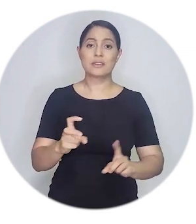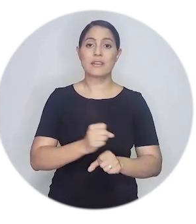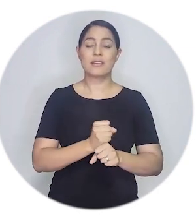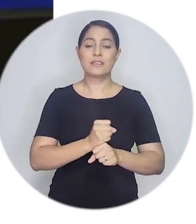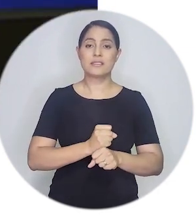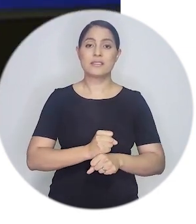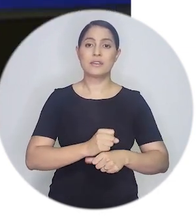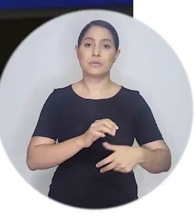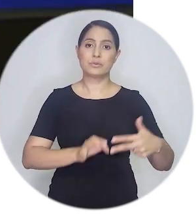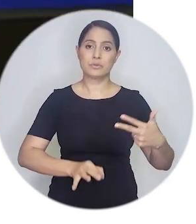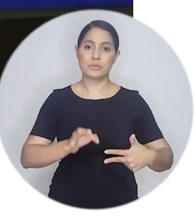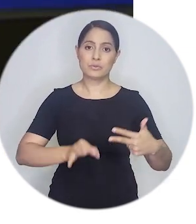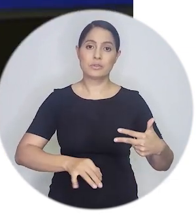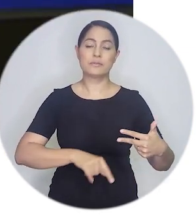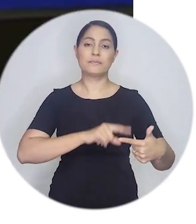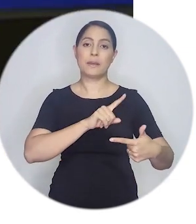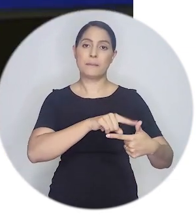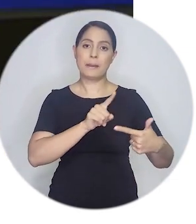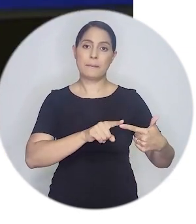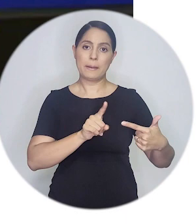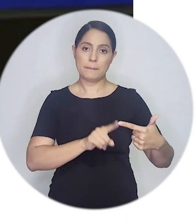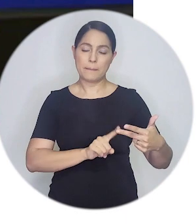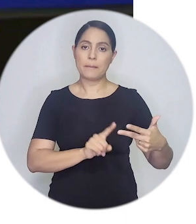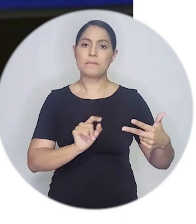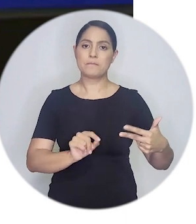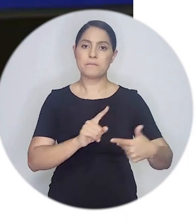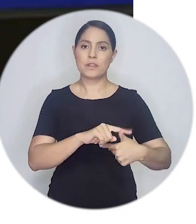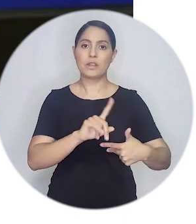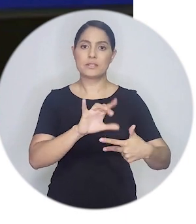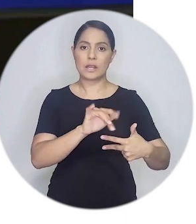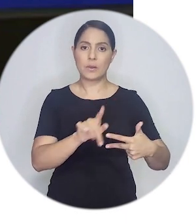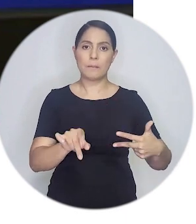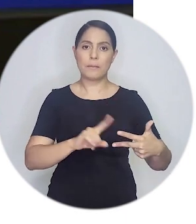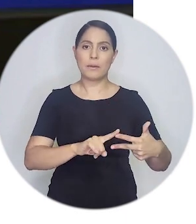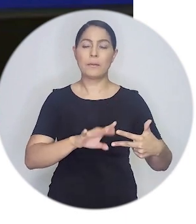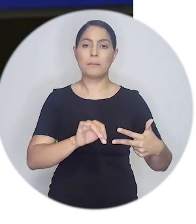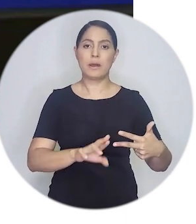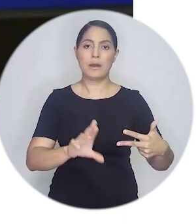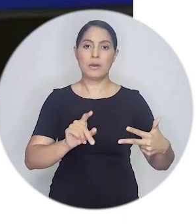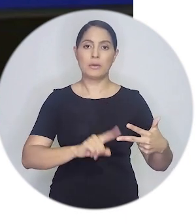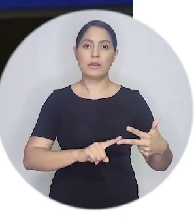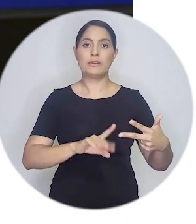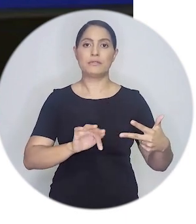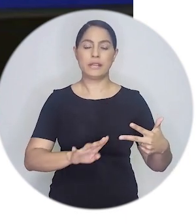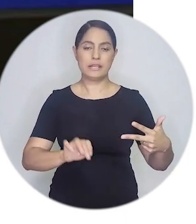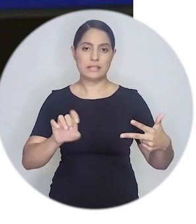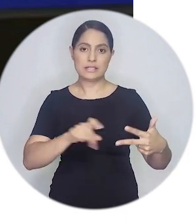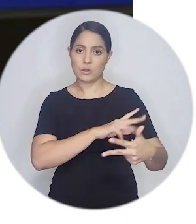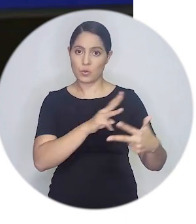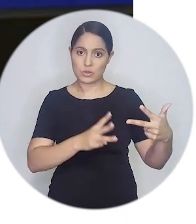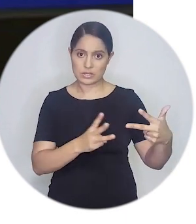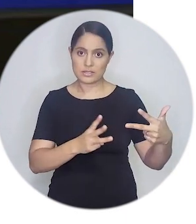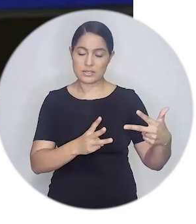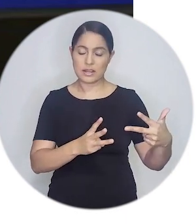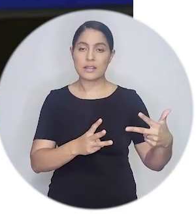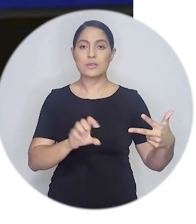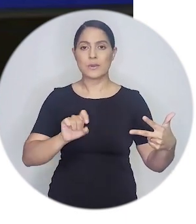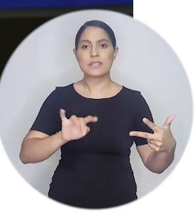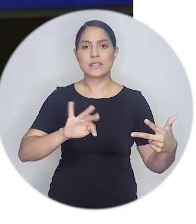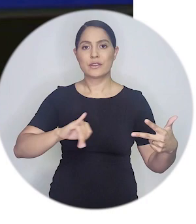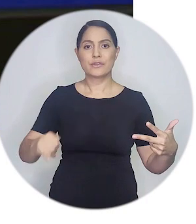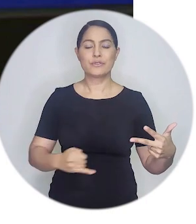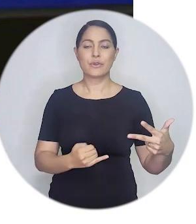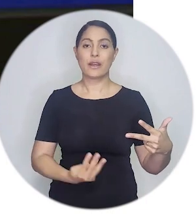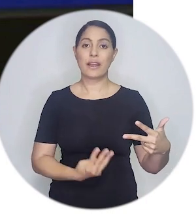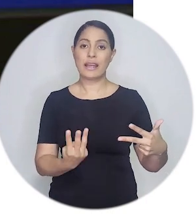O livro é uma homenagem aos 15 anos de jurisdição dos ministros Luiz Felipe Salomão, Mauro Campbell Marques e Og Fernandes, no